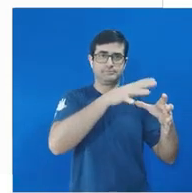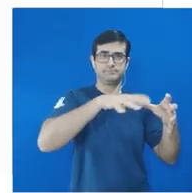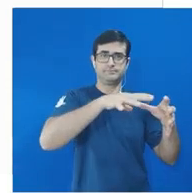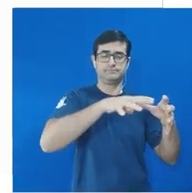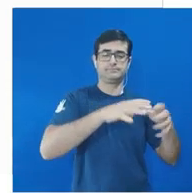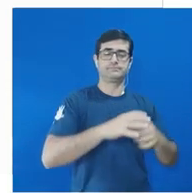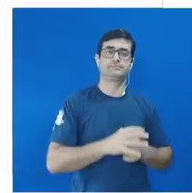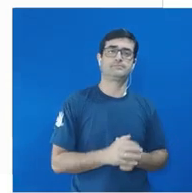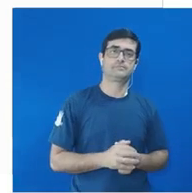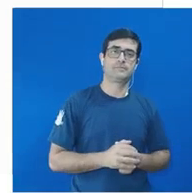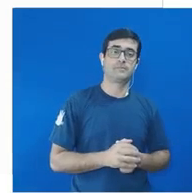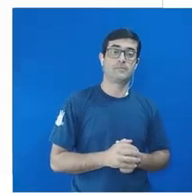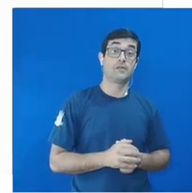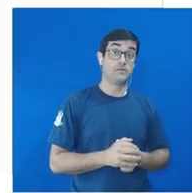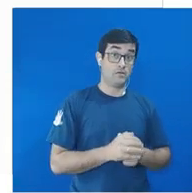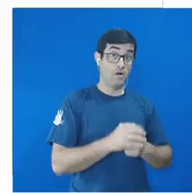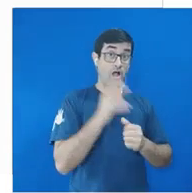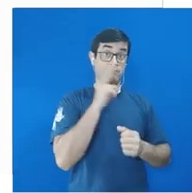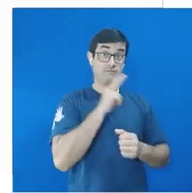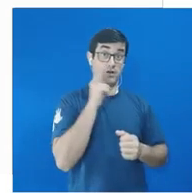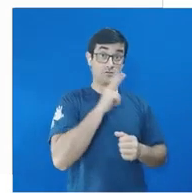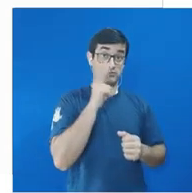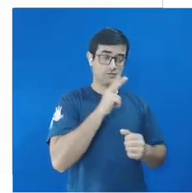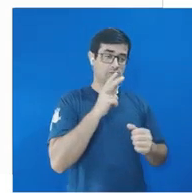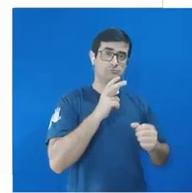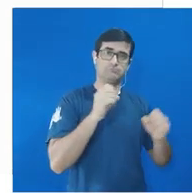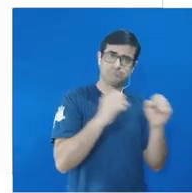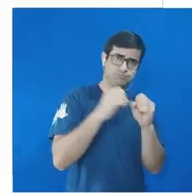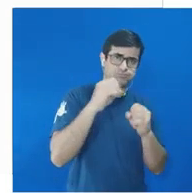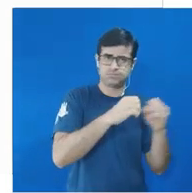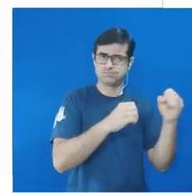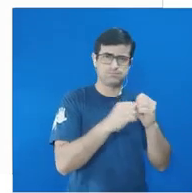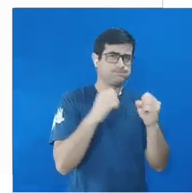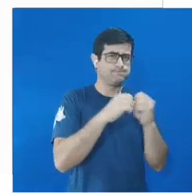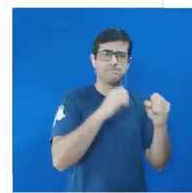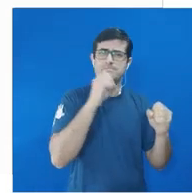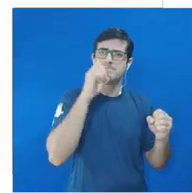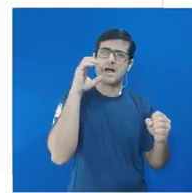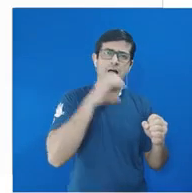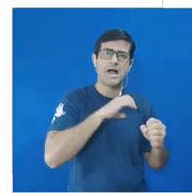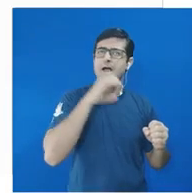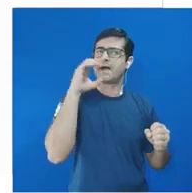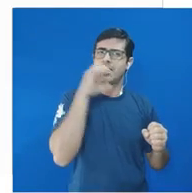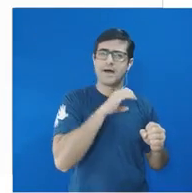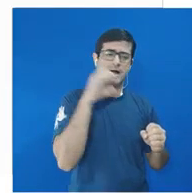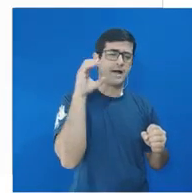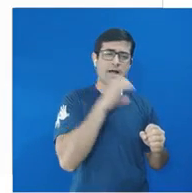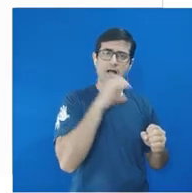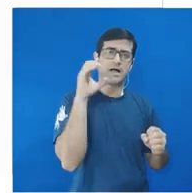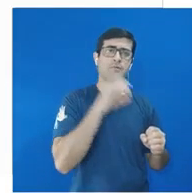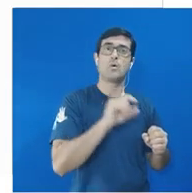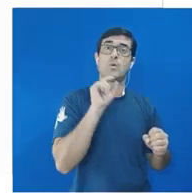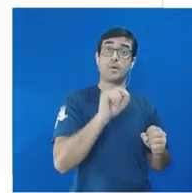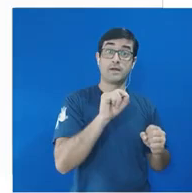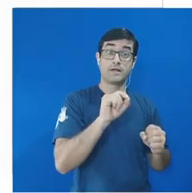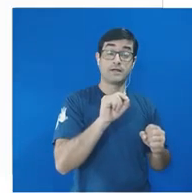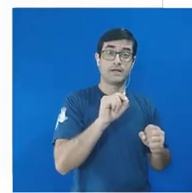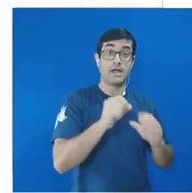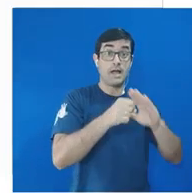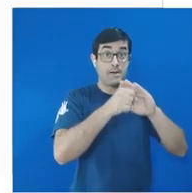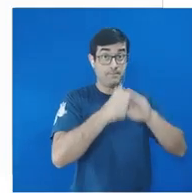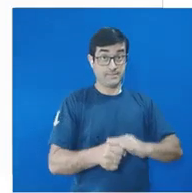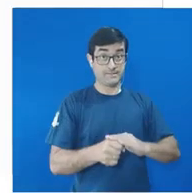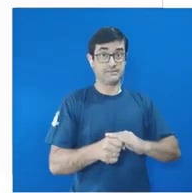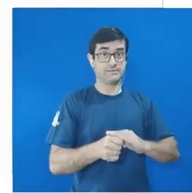eu aumento a velocidade, elas vão se chocar cada vez mais rápido. E isso aumentaria o quê? A pressão. Como eu disse